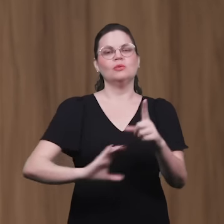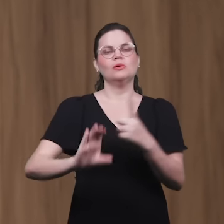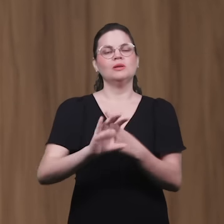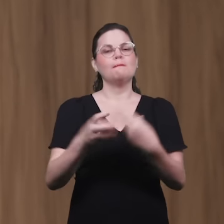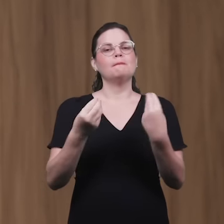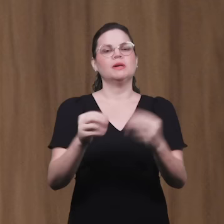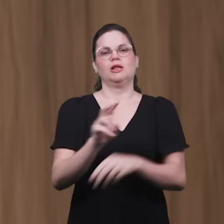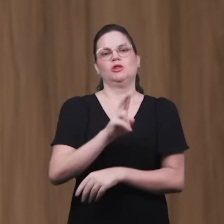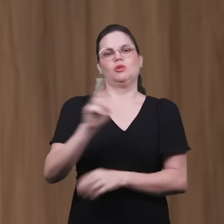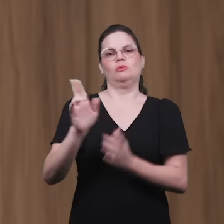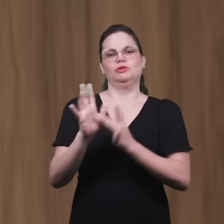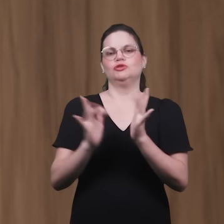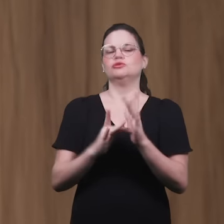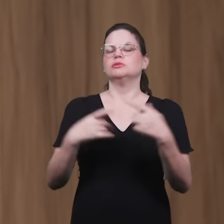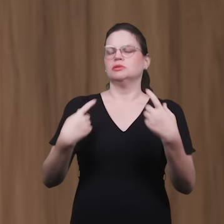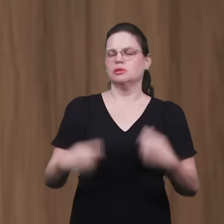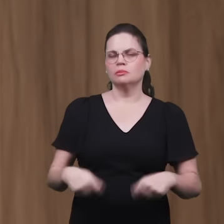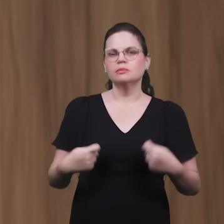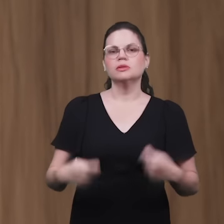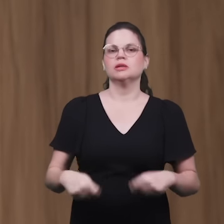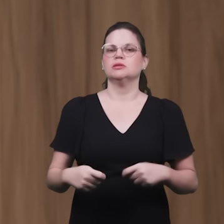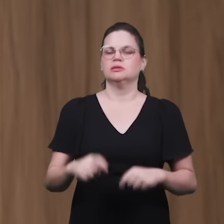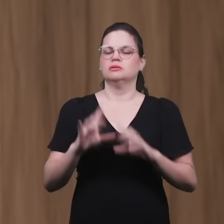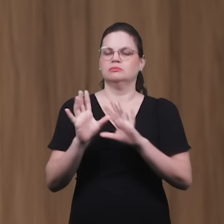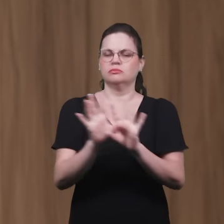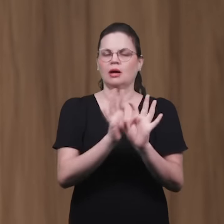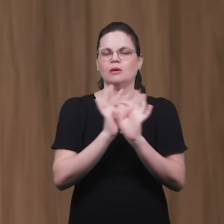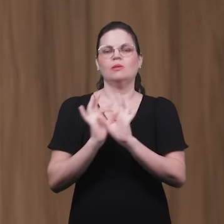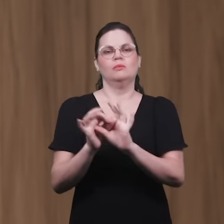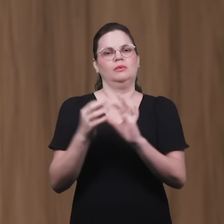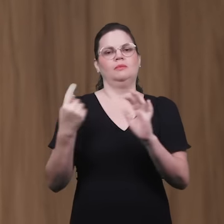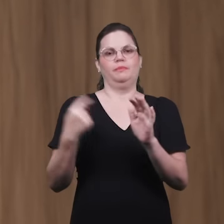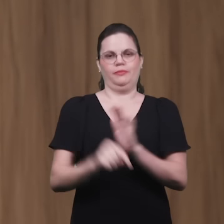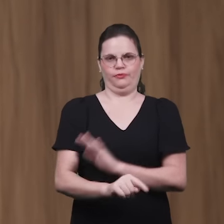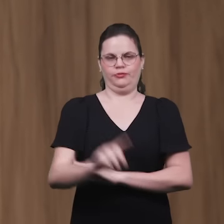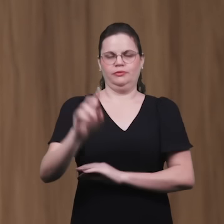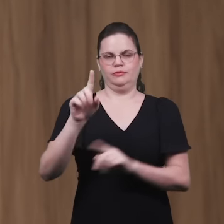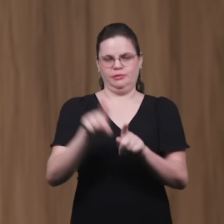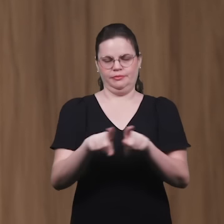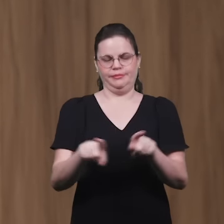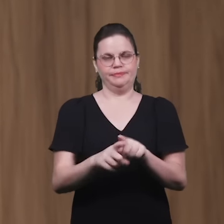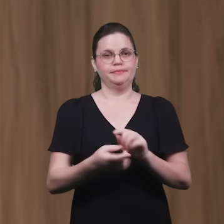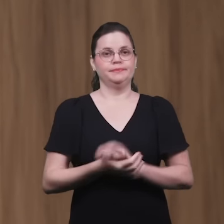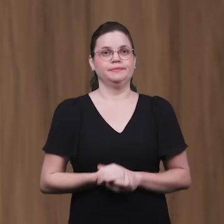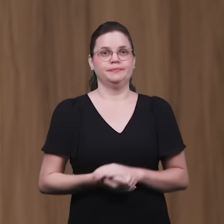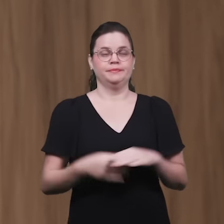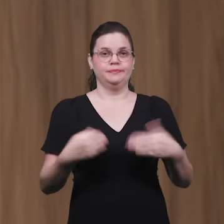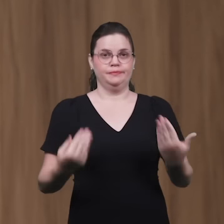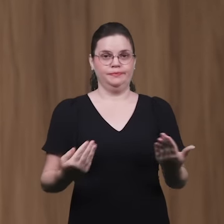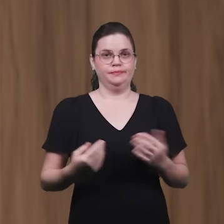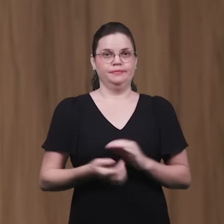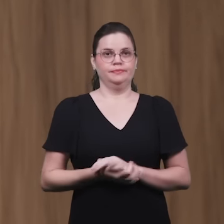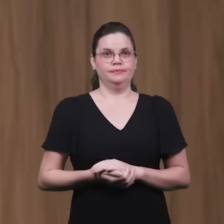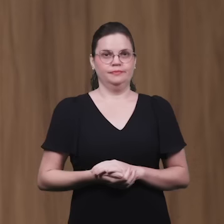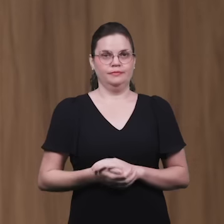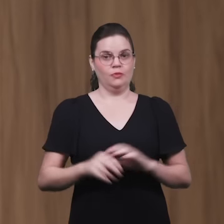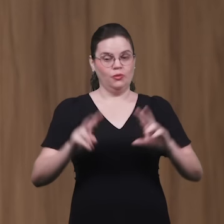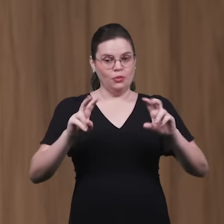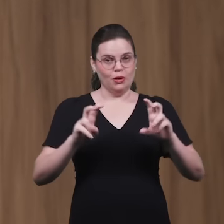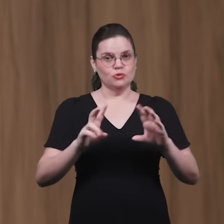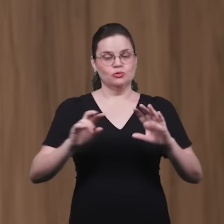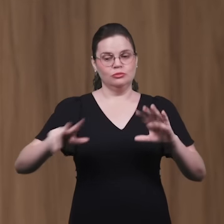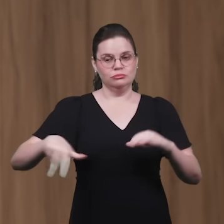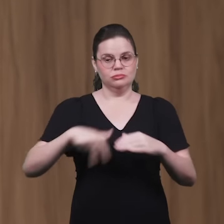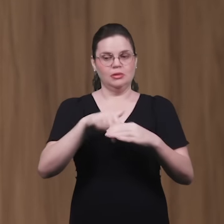ser algo solene, né, e profundo. Bom, aí isso é com relação ao dirigente do culto, que é um